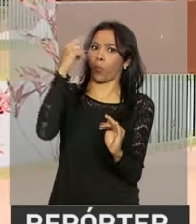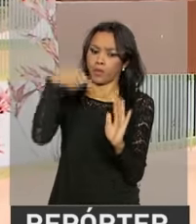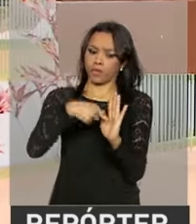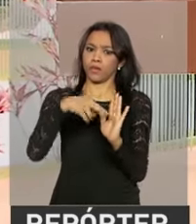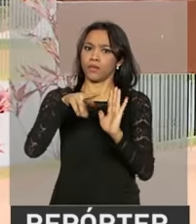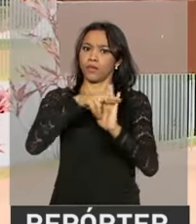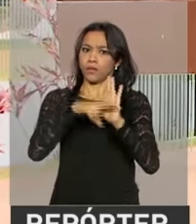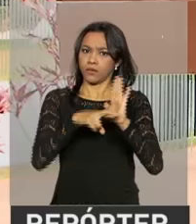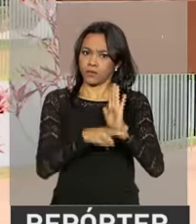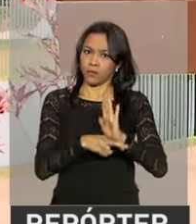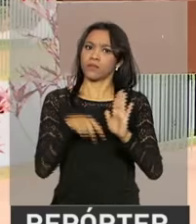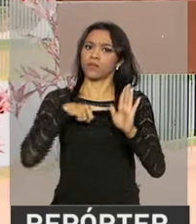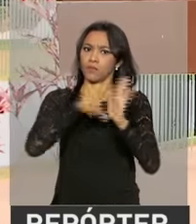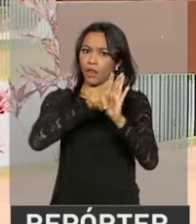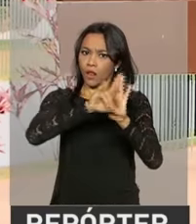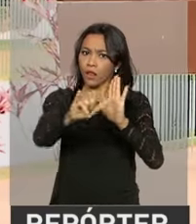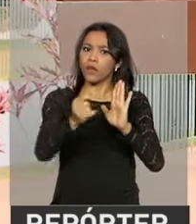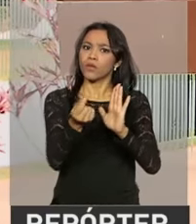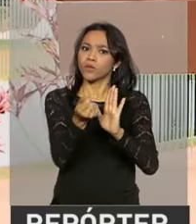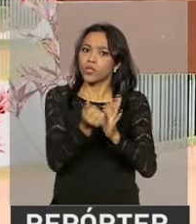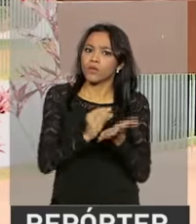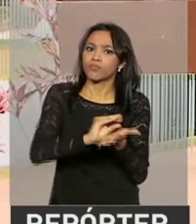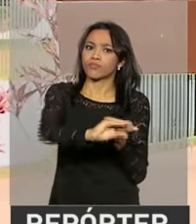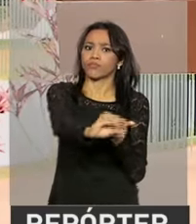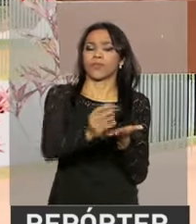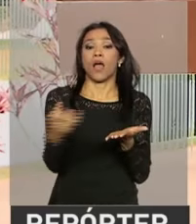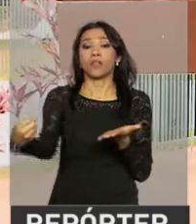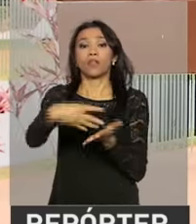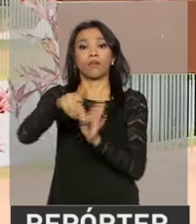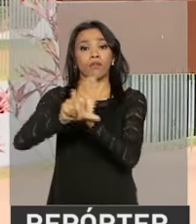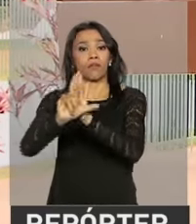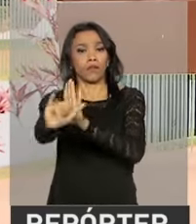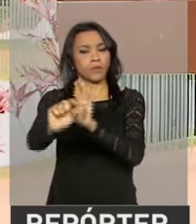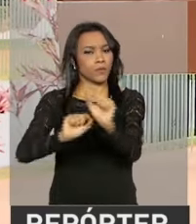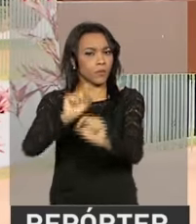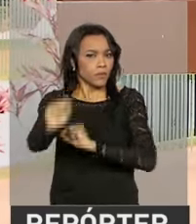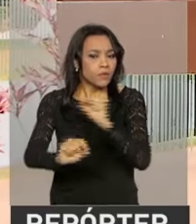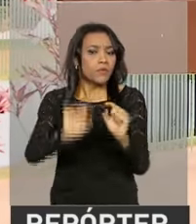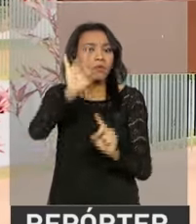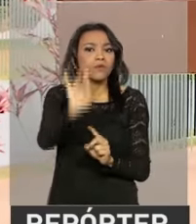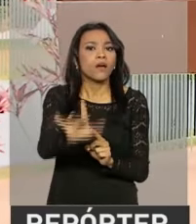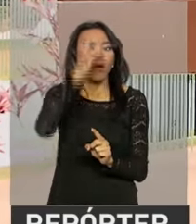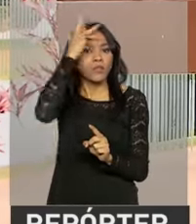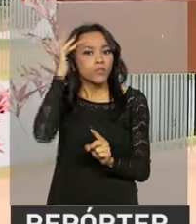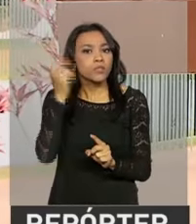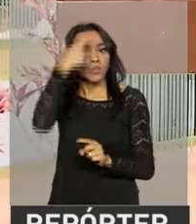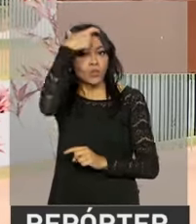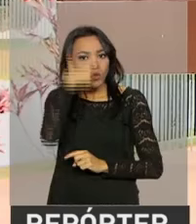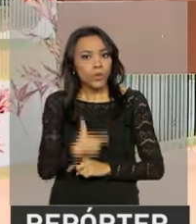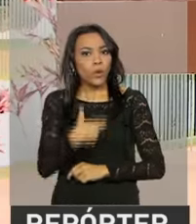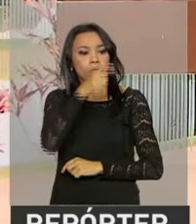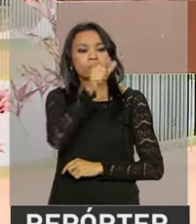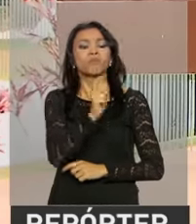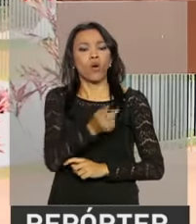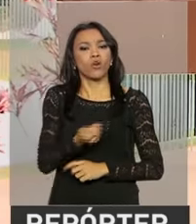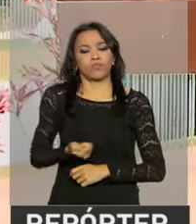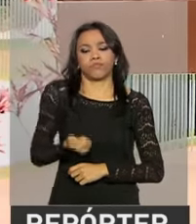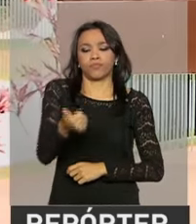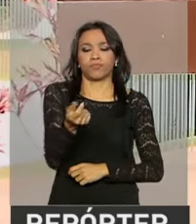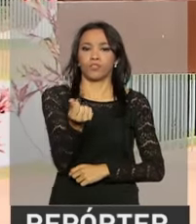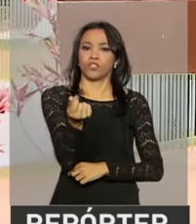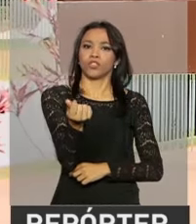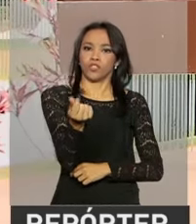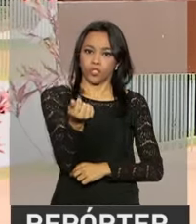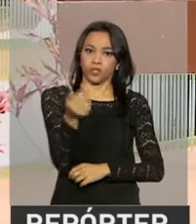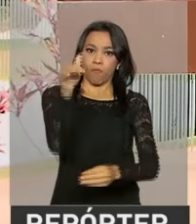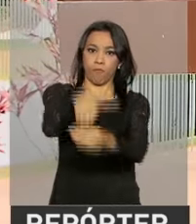legalmente permitidos a nova legislação estabelece que somente pessoas físicas doem dinheiro para as campanhas